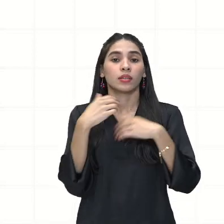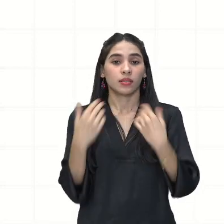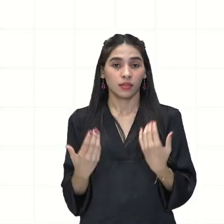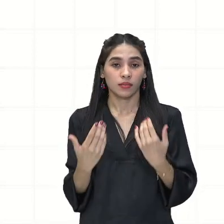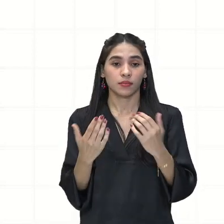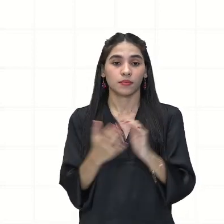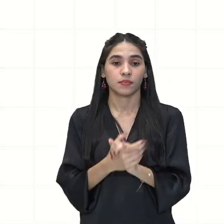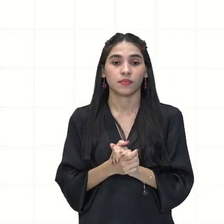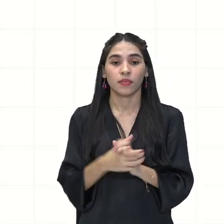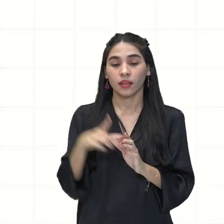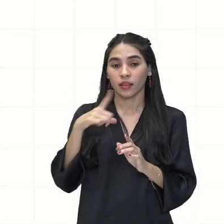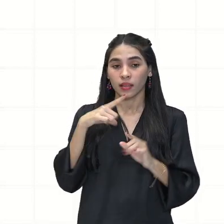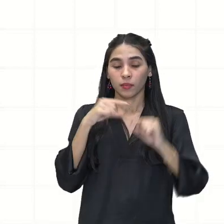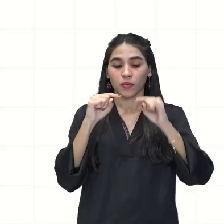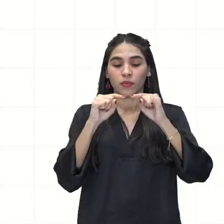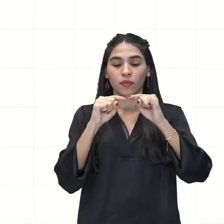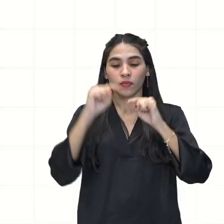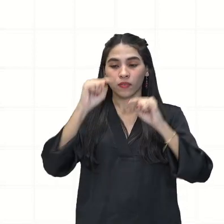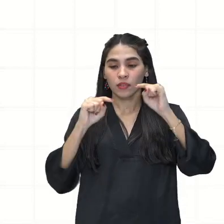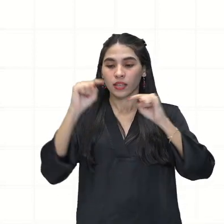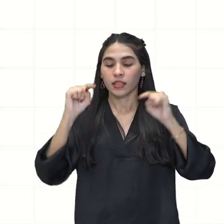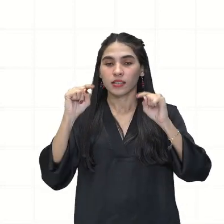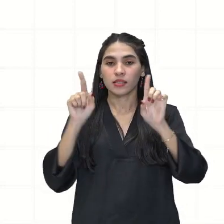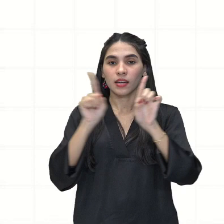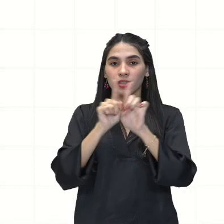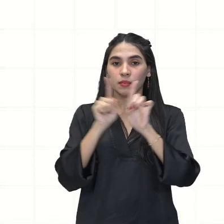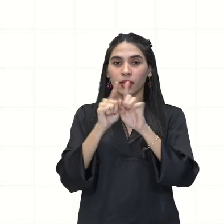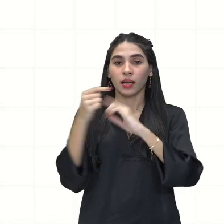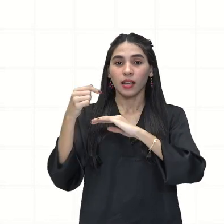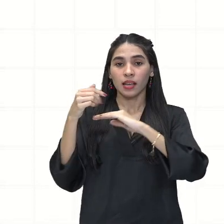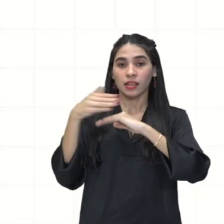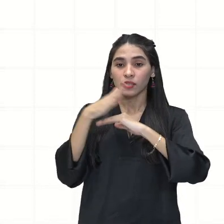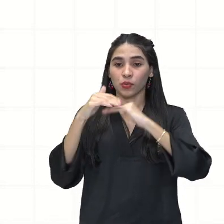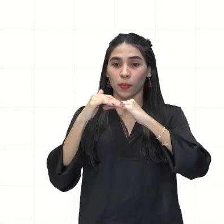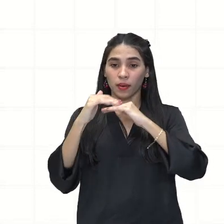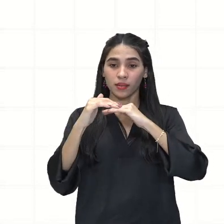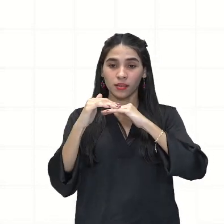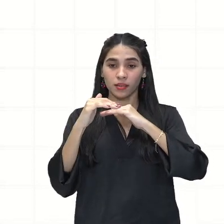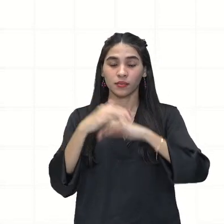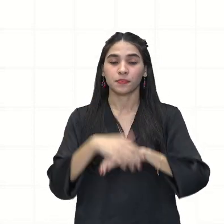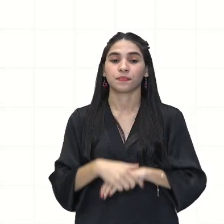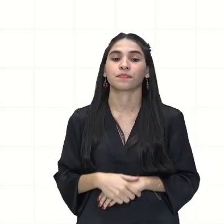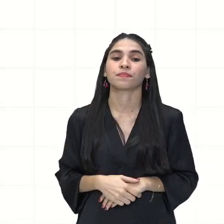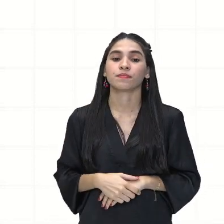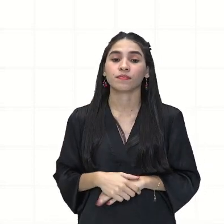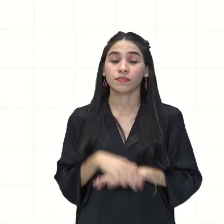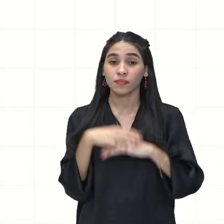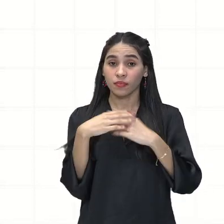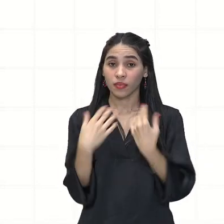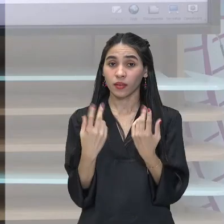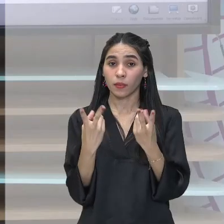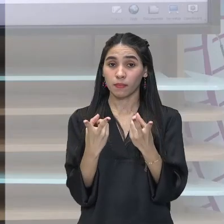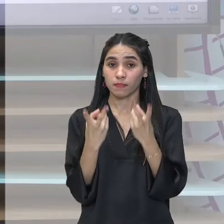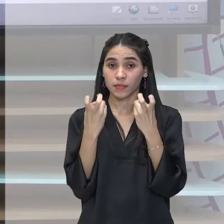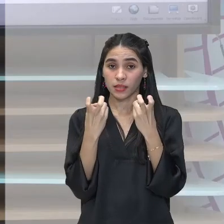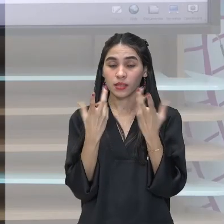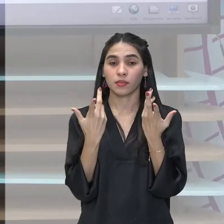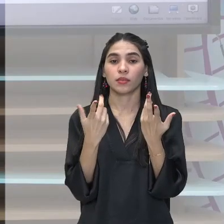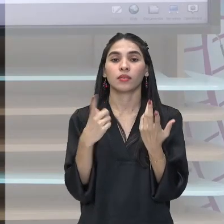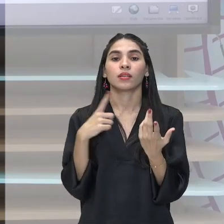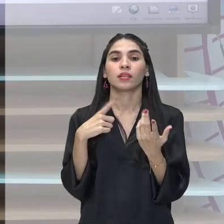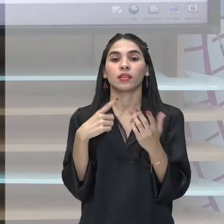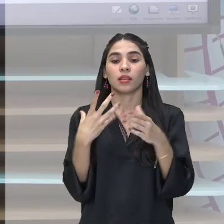olha, a variância e o desvio padrão. Então, vejam bem, olha só, dentro dessas